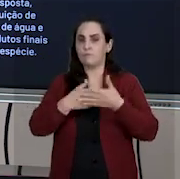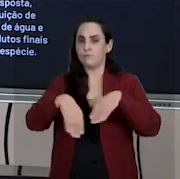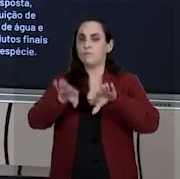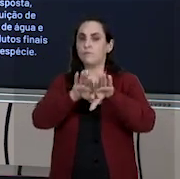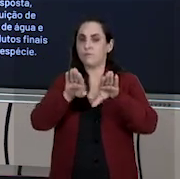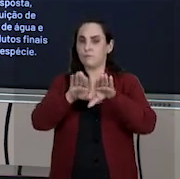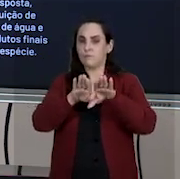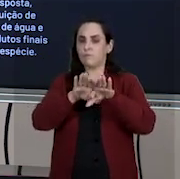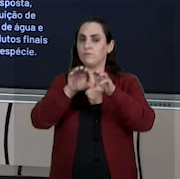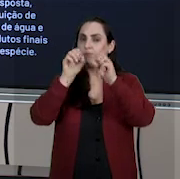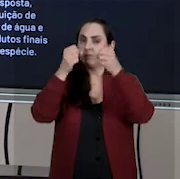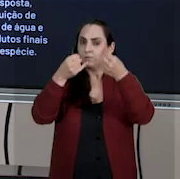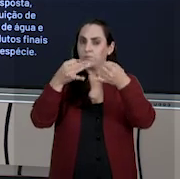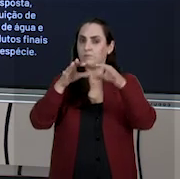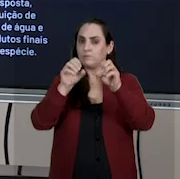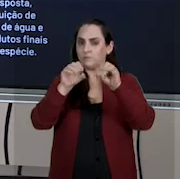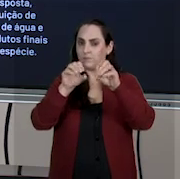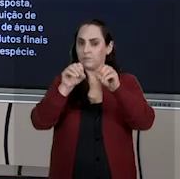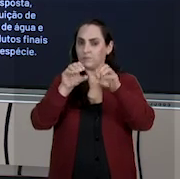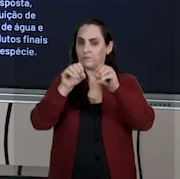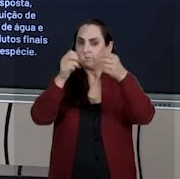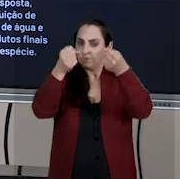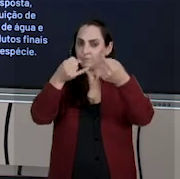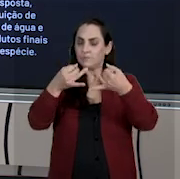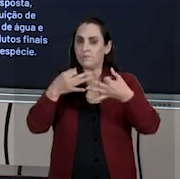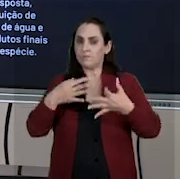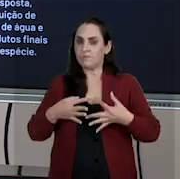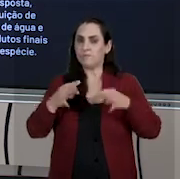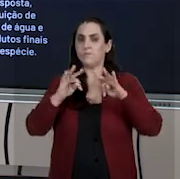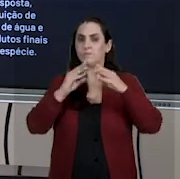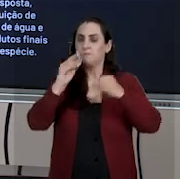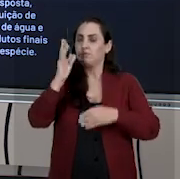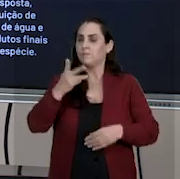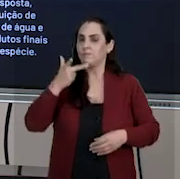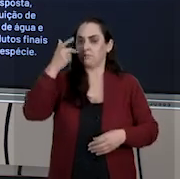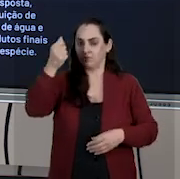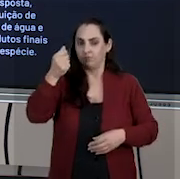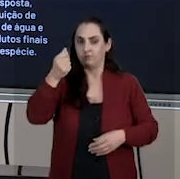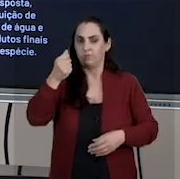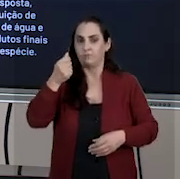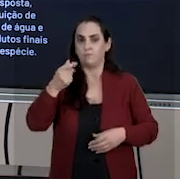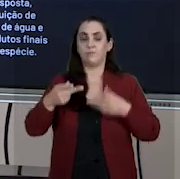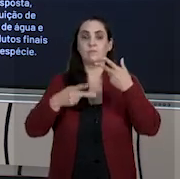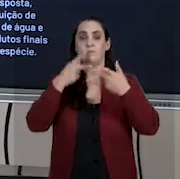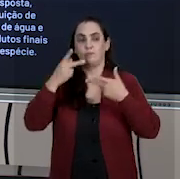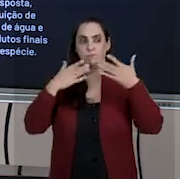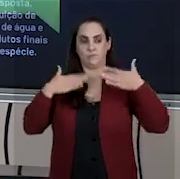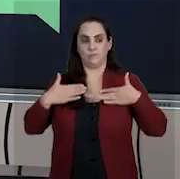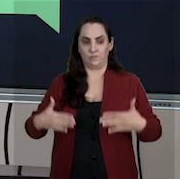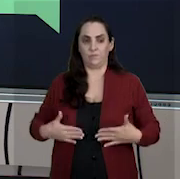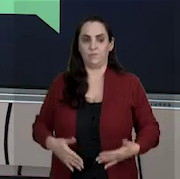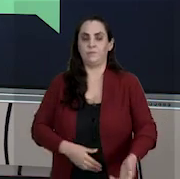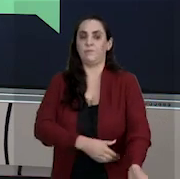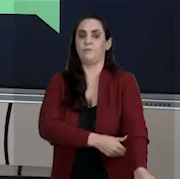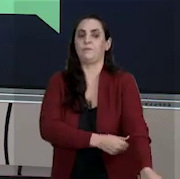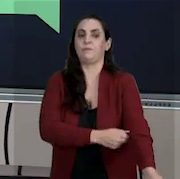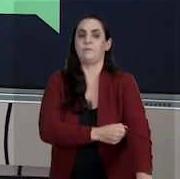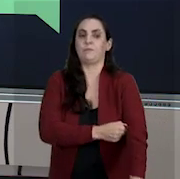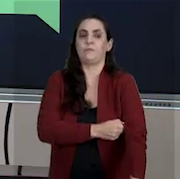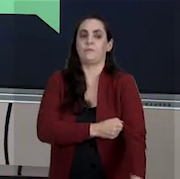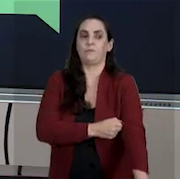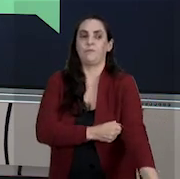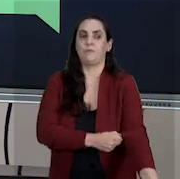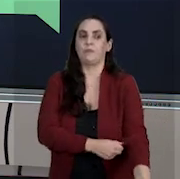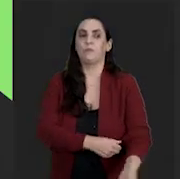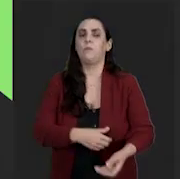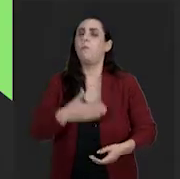trabalhar essa seguinte habilidade, tendo então uma sequência de aulas falando sobre o corpo humano. Vamos lá então.